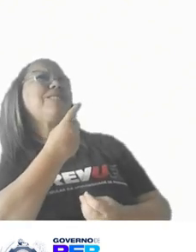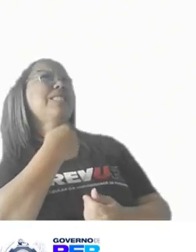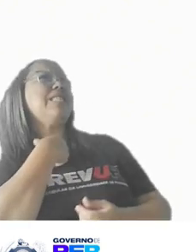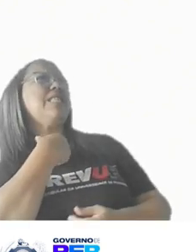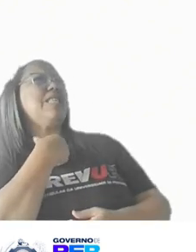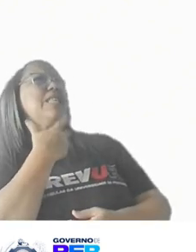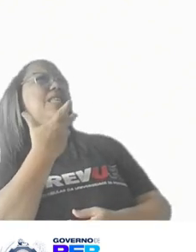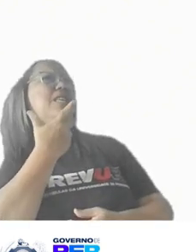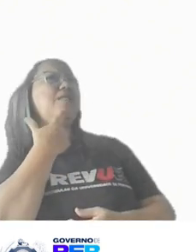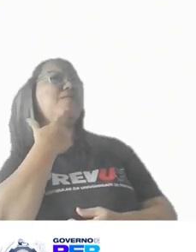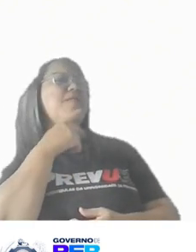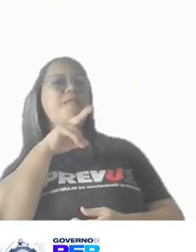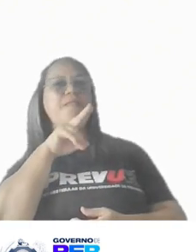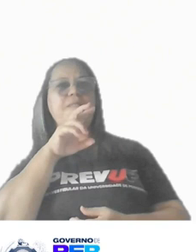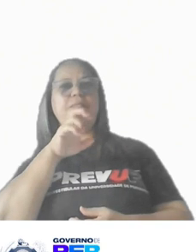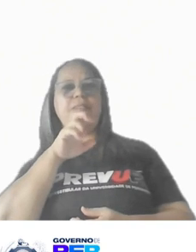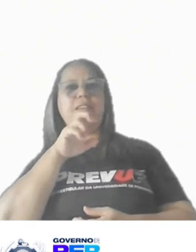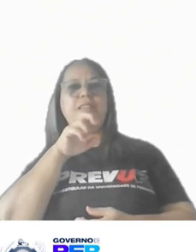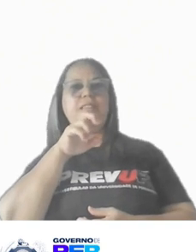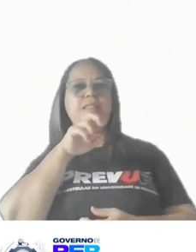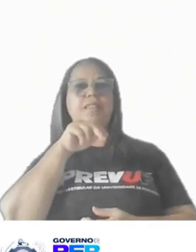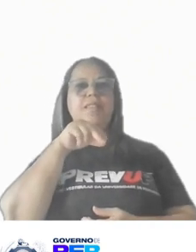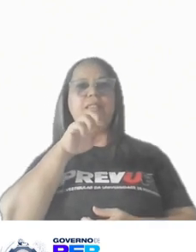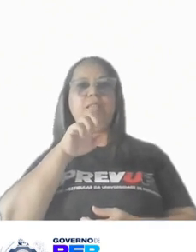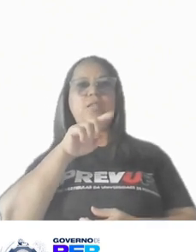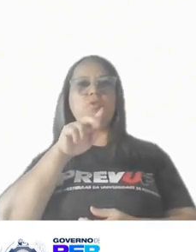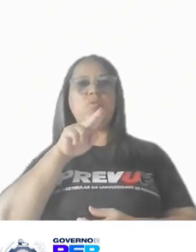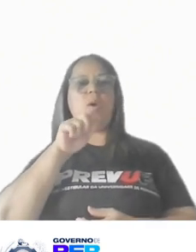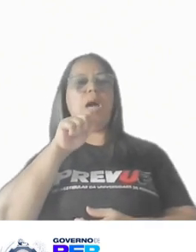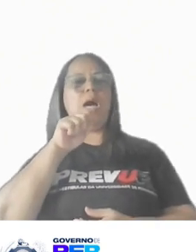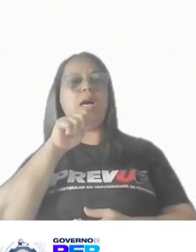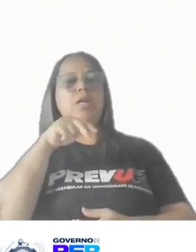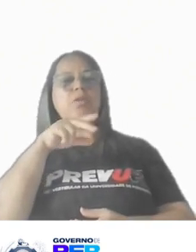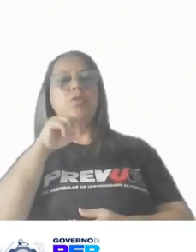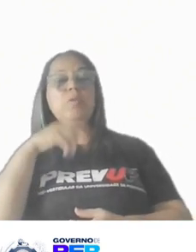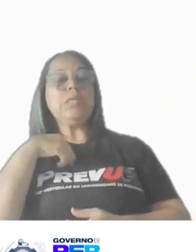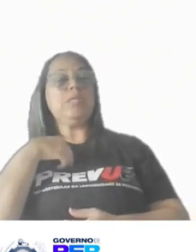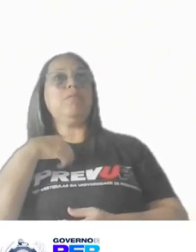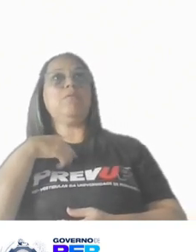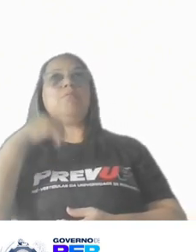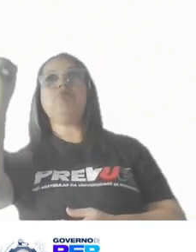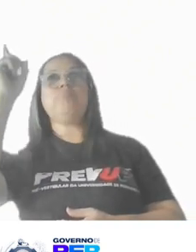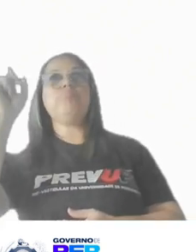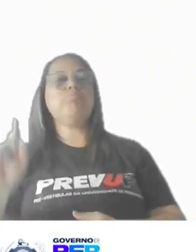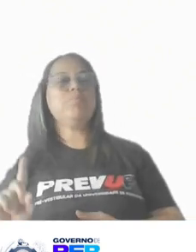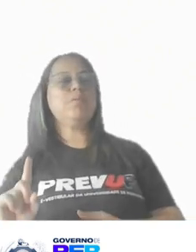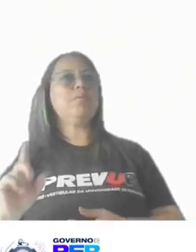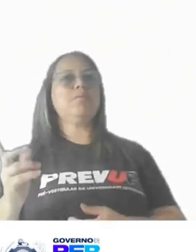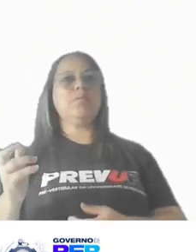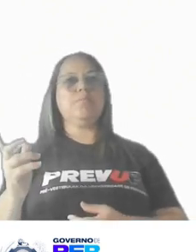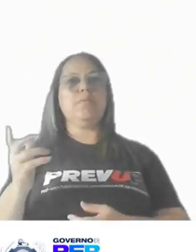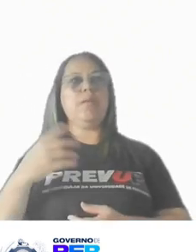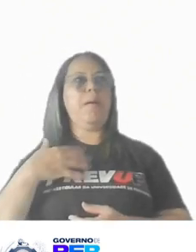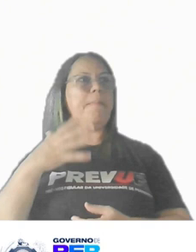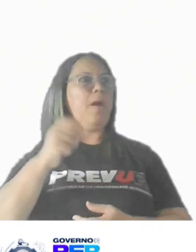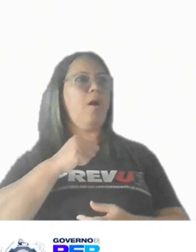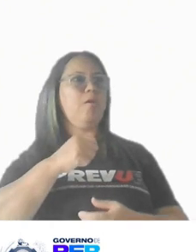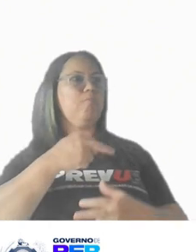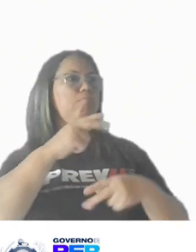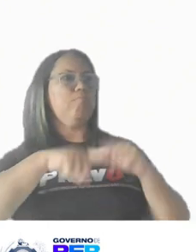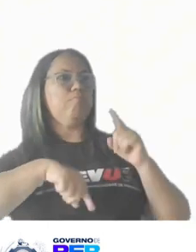ele diz que foi um venusianozinho horrível que se materializou na cozinha. Ele pegou um aparelho